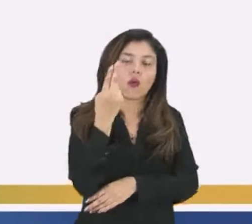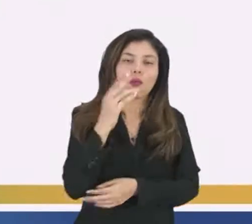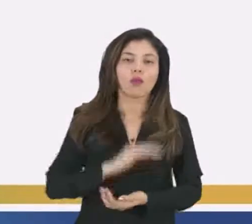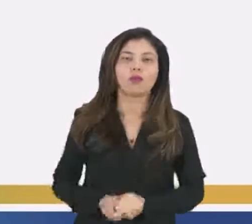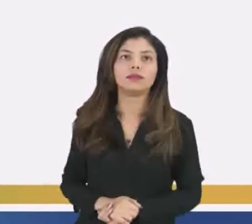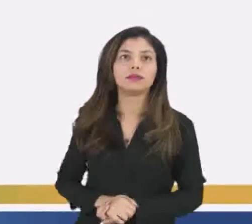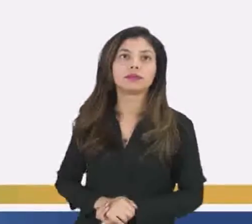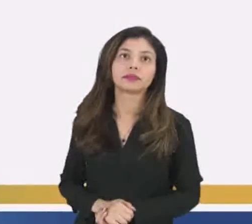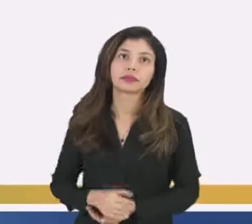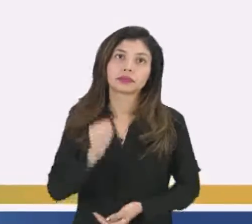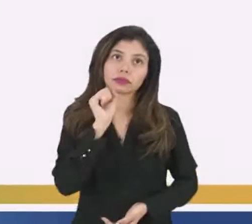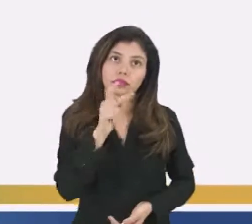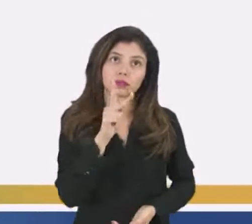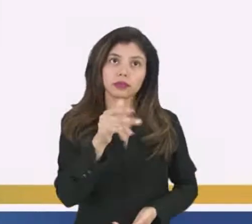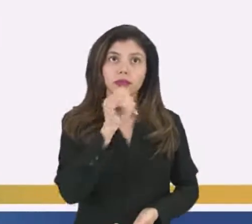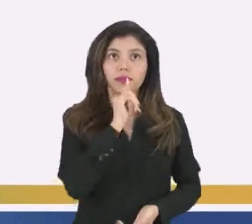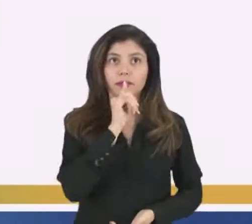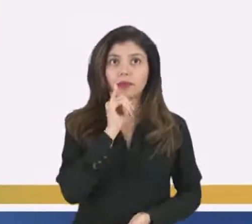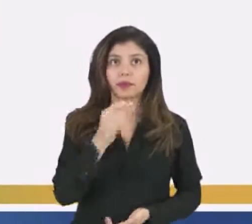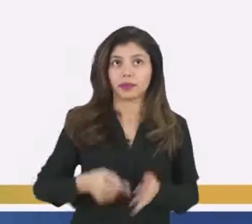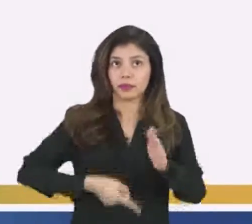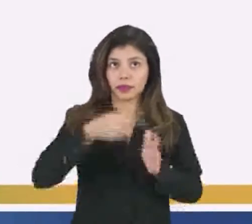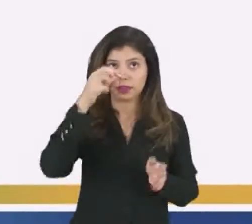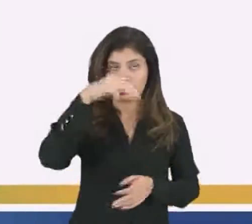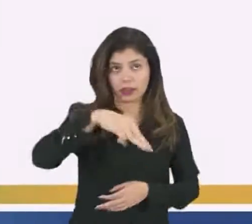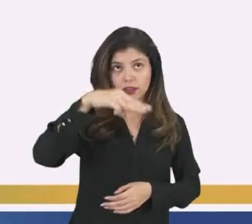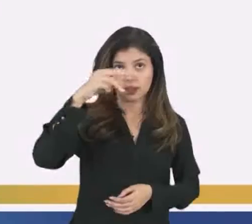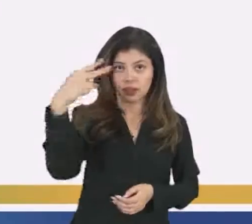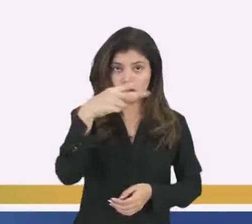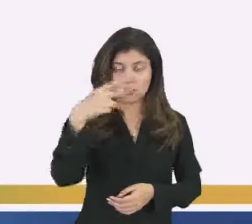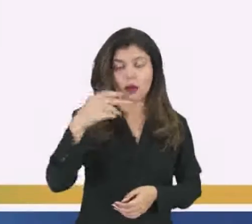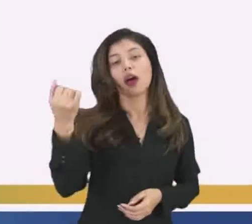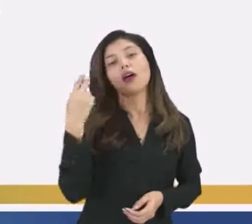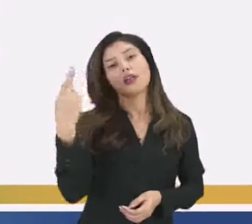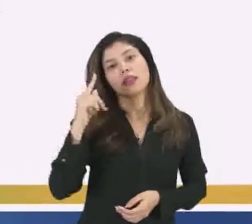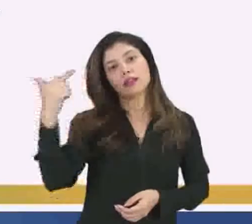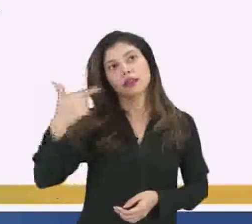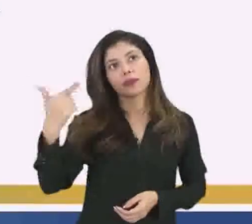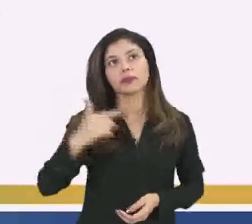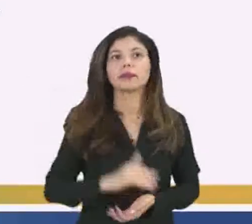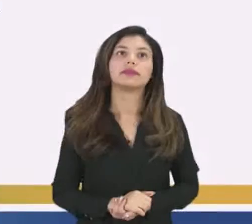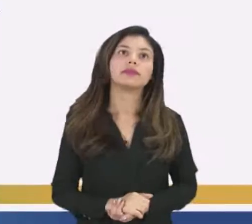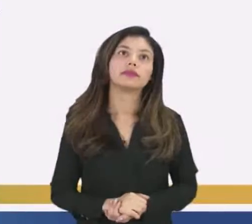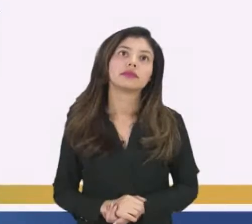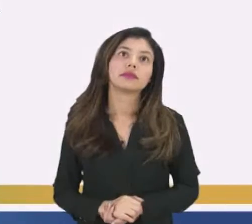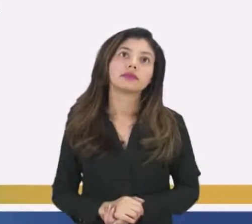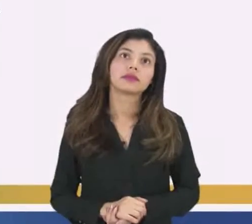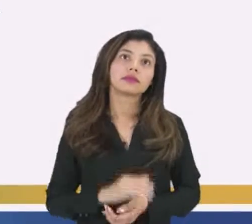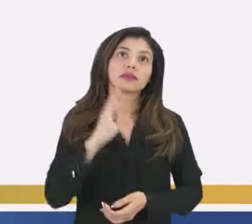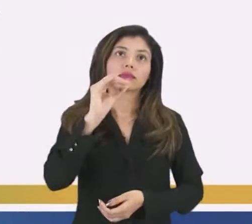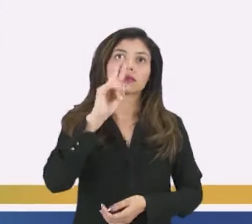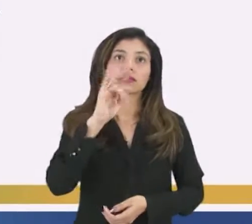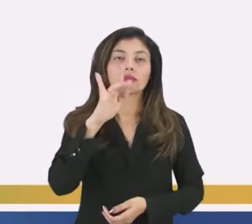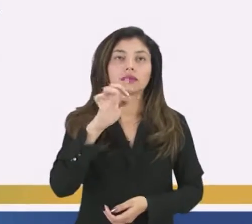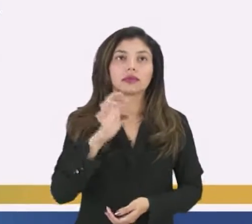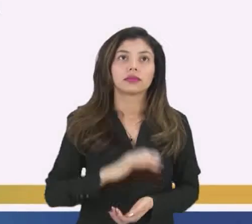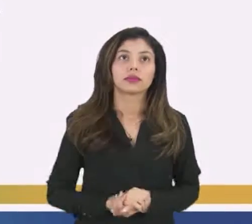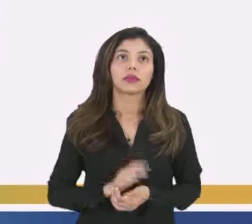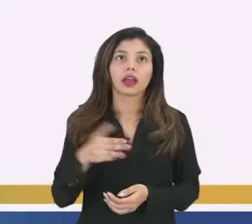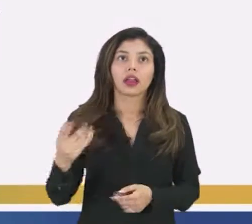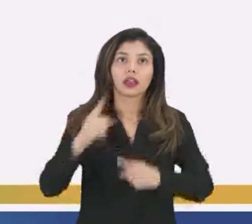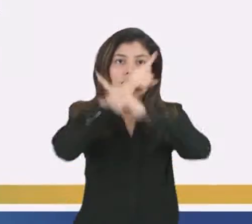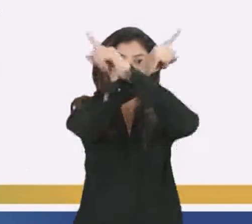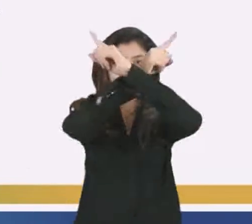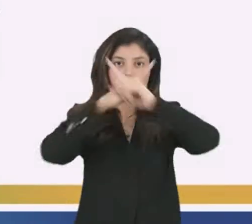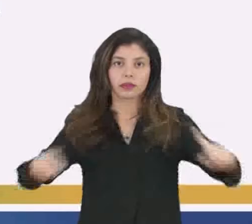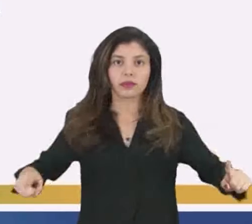tá? Então, o coeficiente angular da primeira é igual ao coeficiente angular da segunda. Retas concorrentes, elas